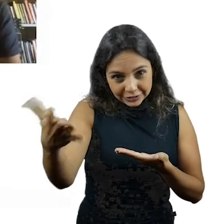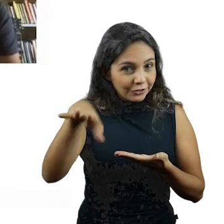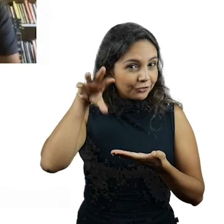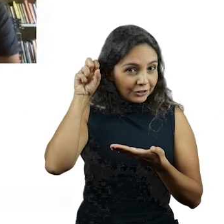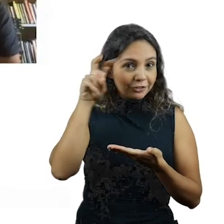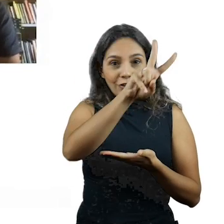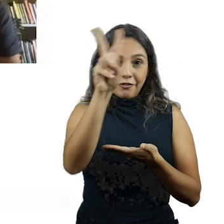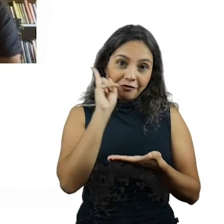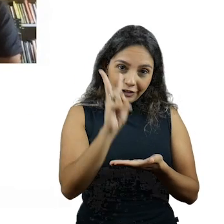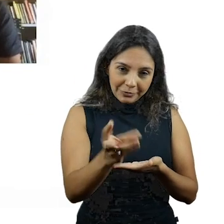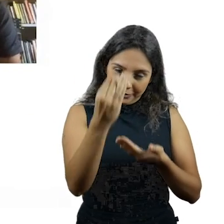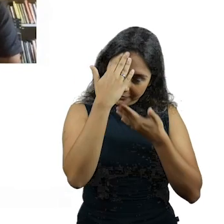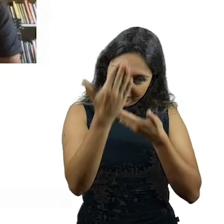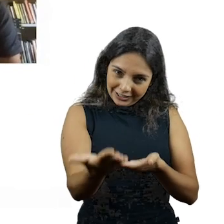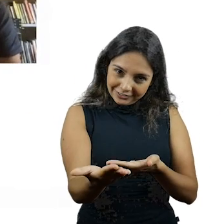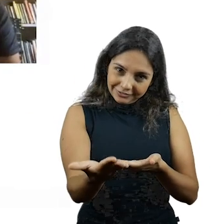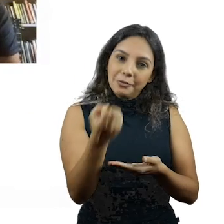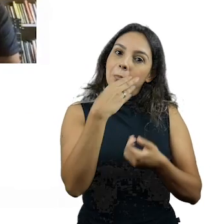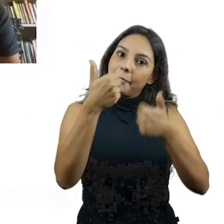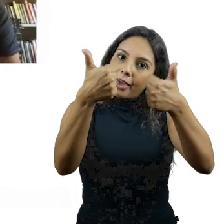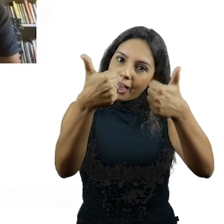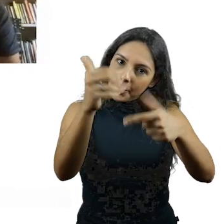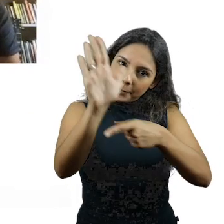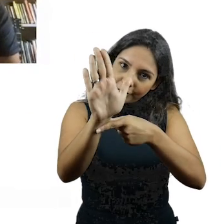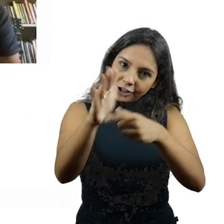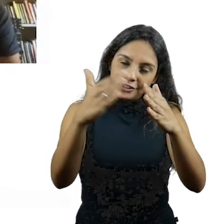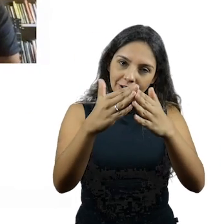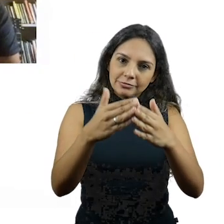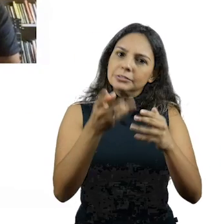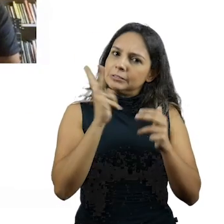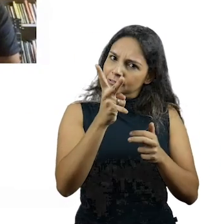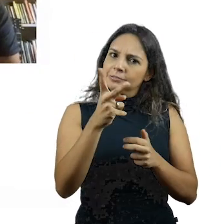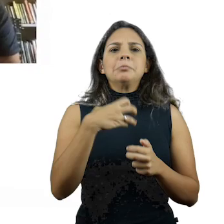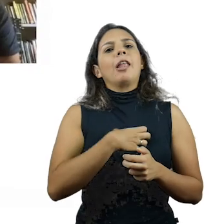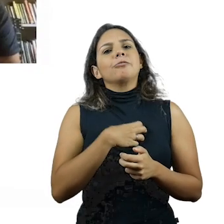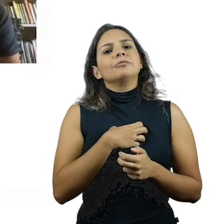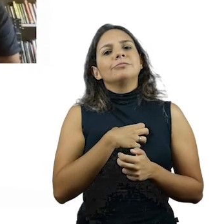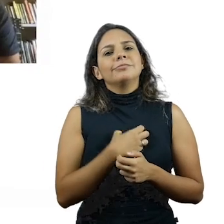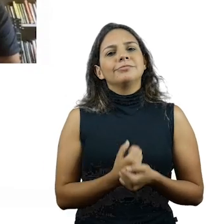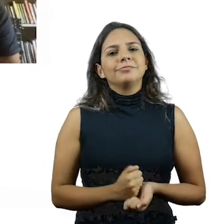presentes, aos espectadores. Fiquem bem, protegidos e permanentemente indignados.